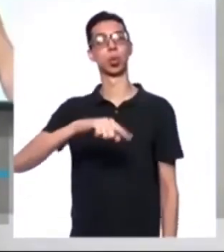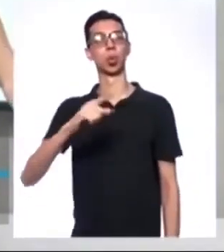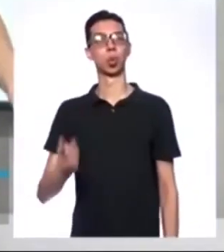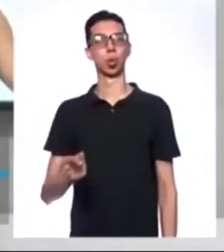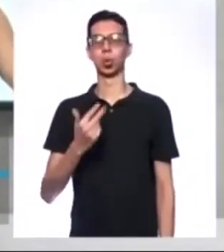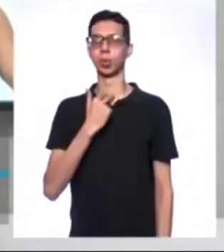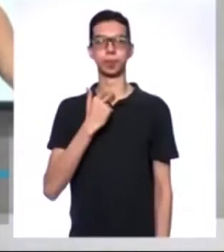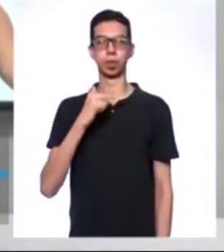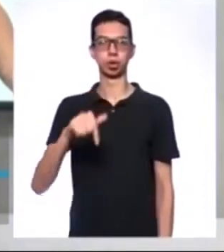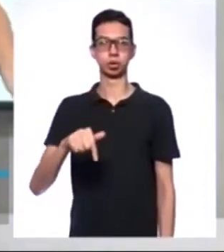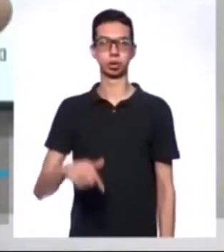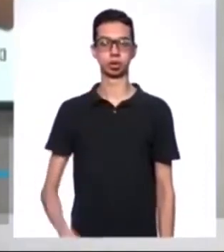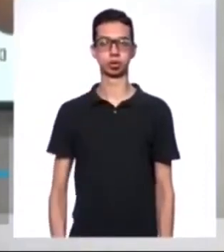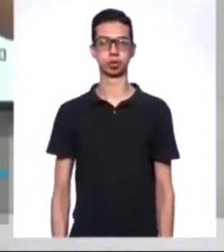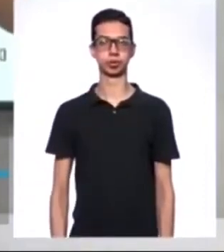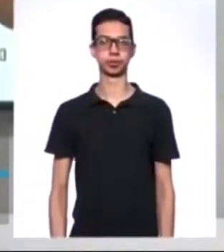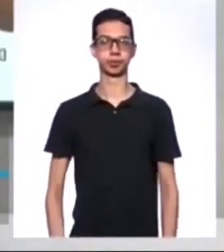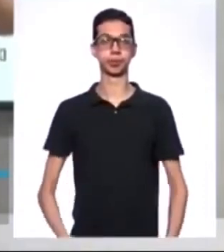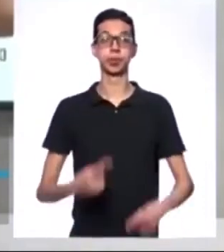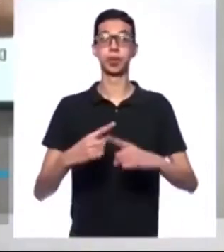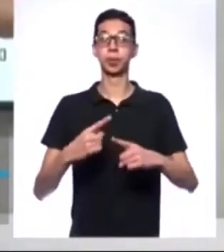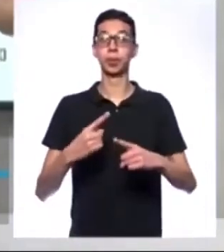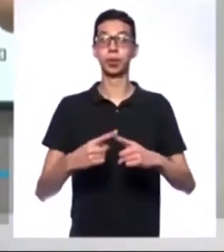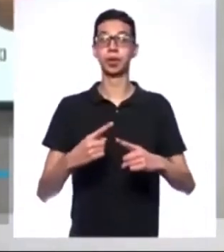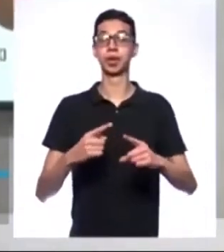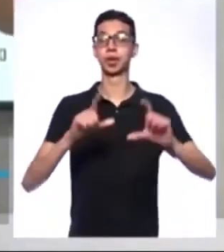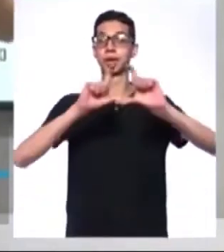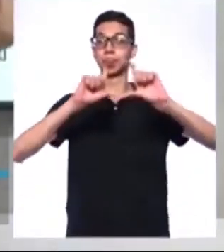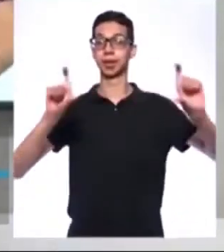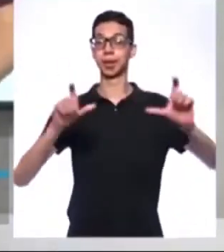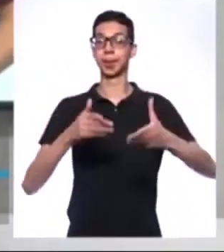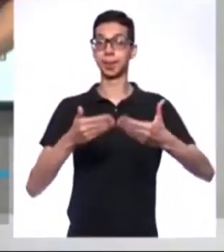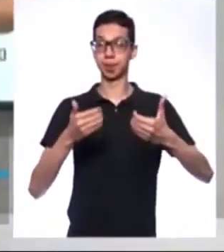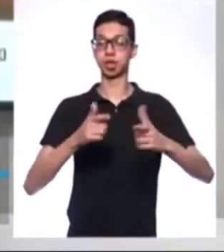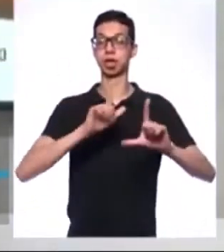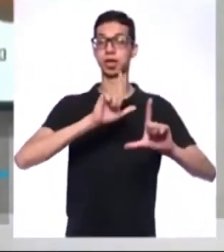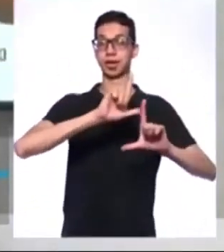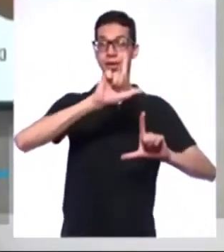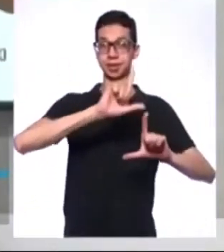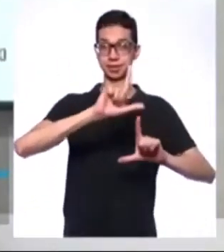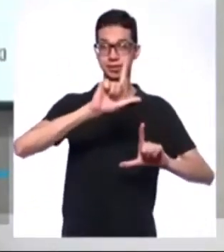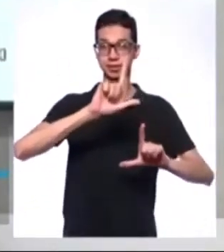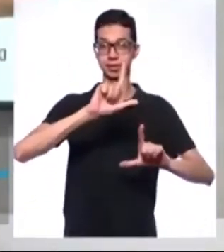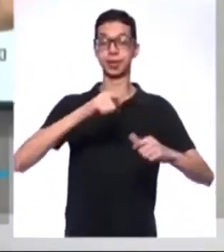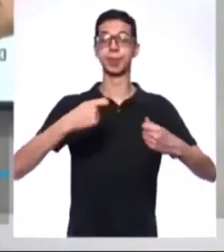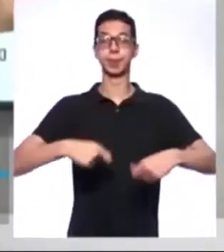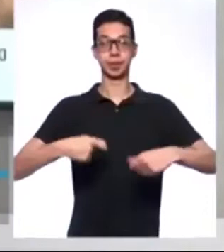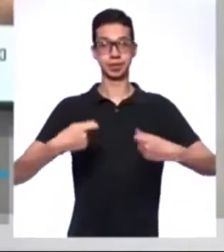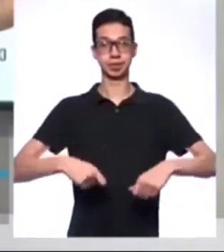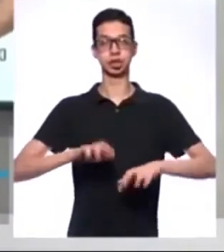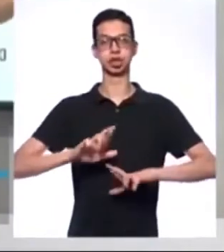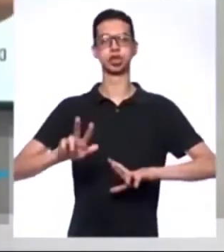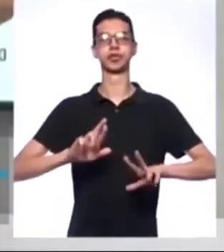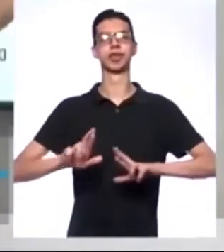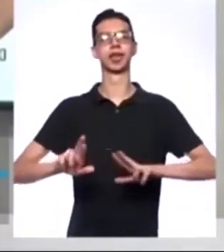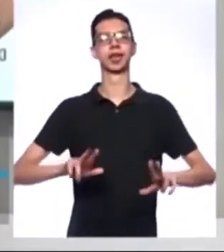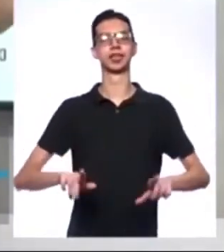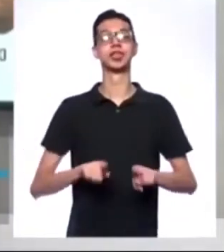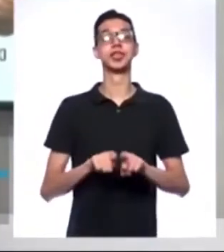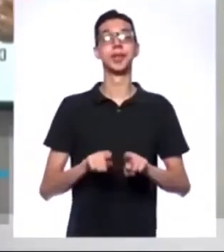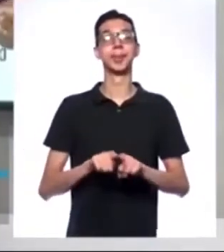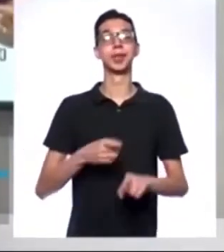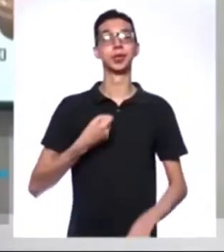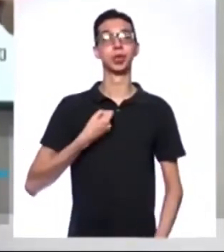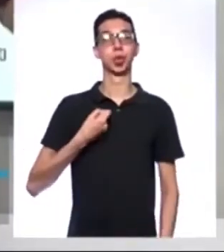próximo não pode ser sete porque o enunciado está exigindo que as letras sejam distintas e